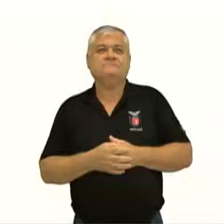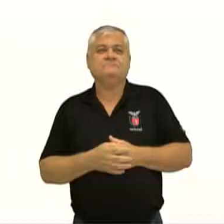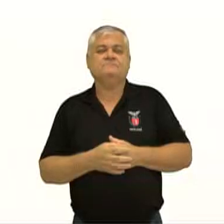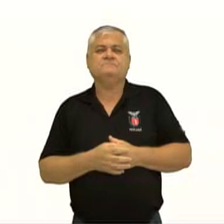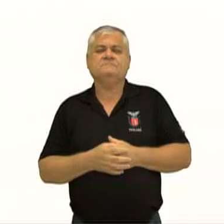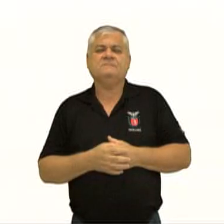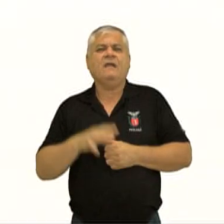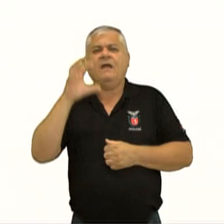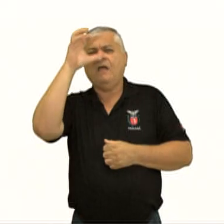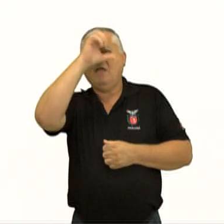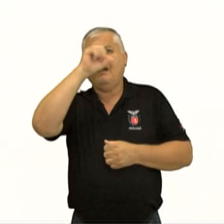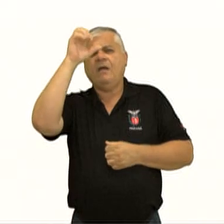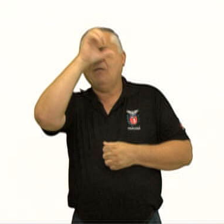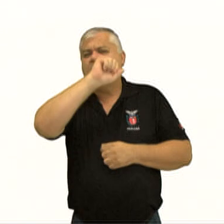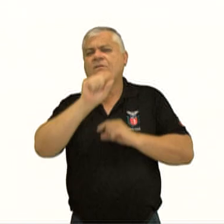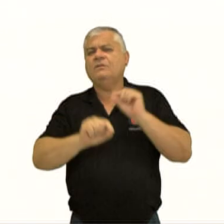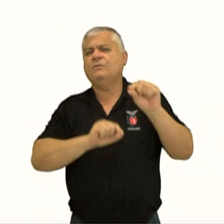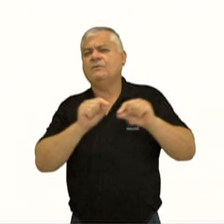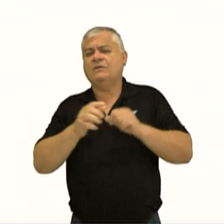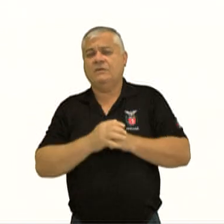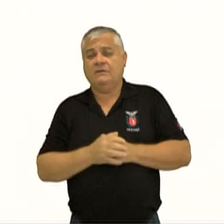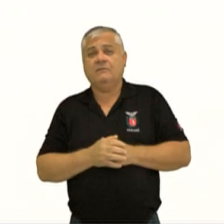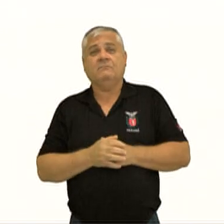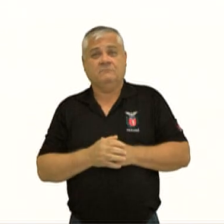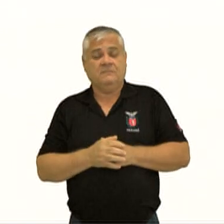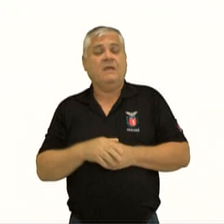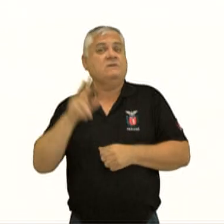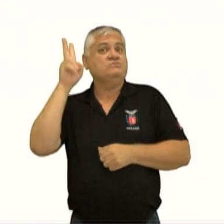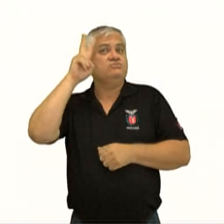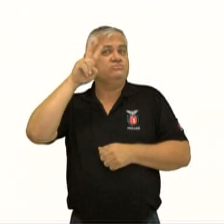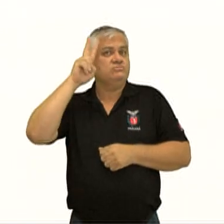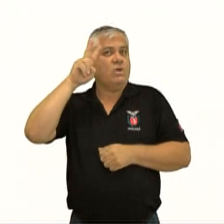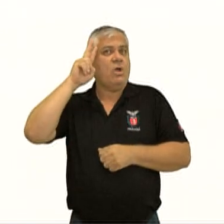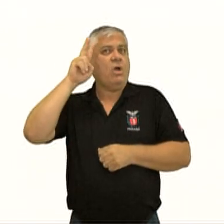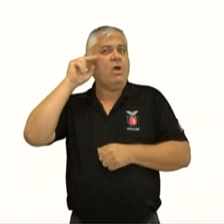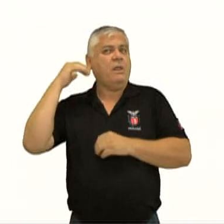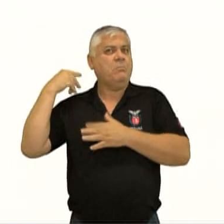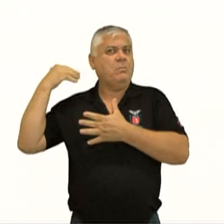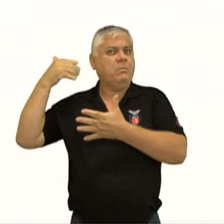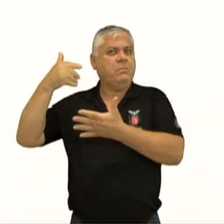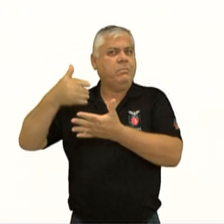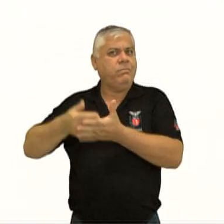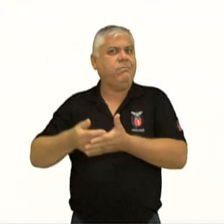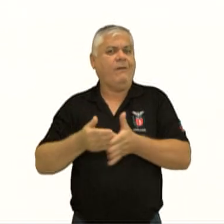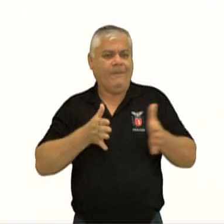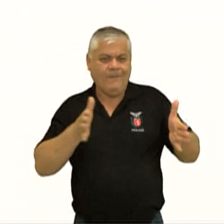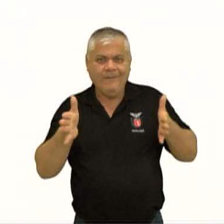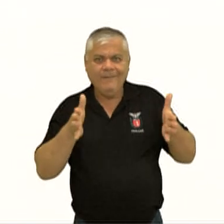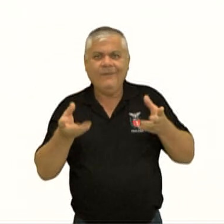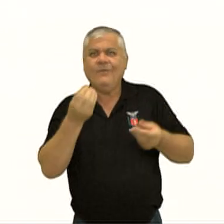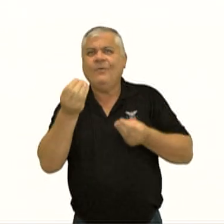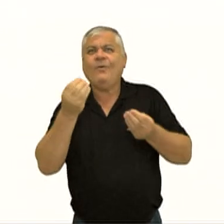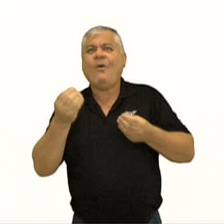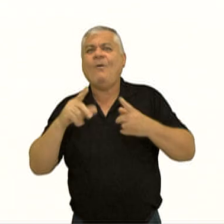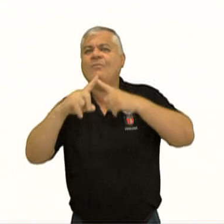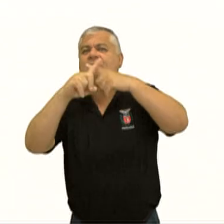Vamos ver o que a gente retomar o que a gente viu hoje? Então a gente viu a história do beisebol no Brasil, como que se